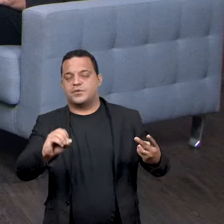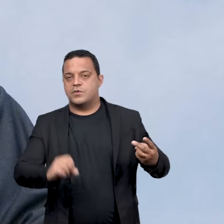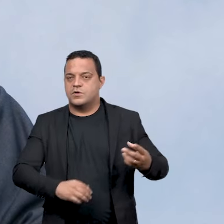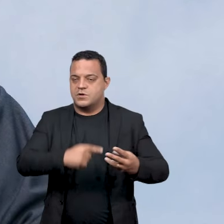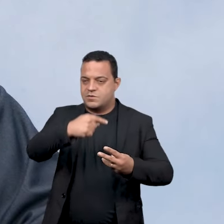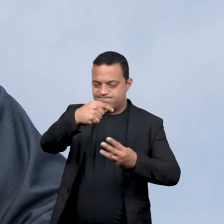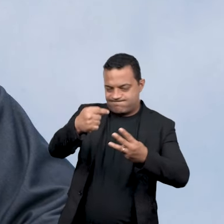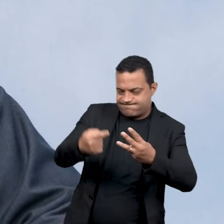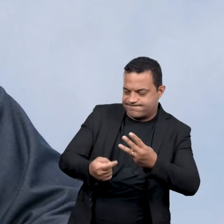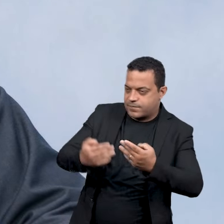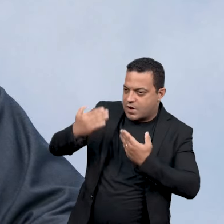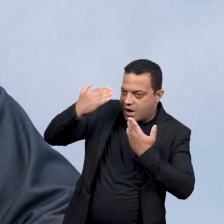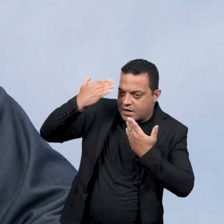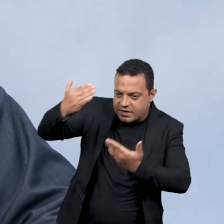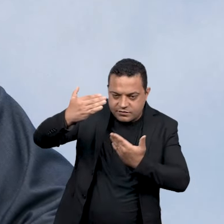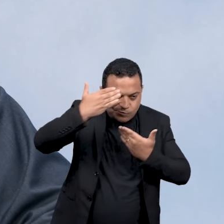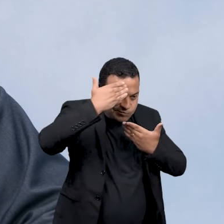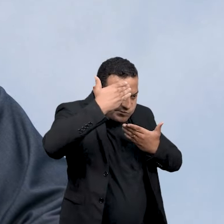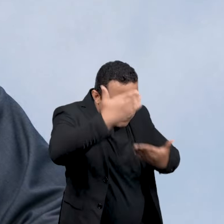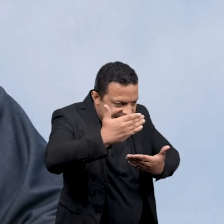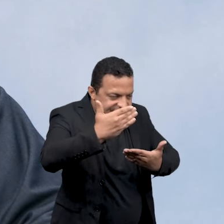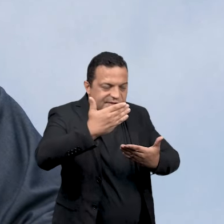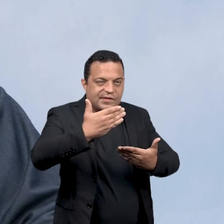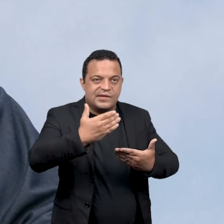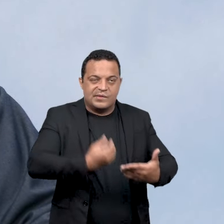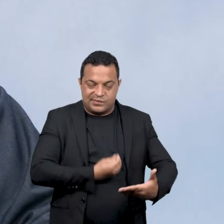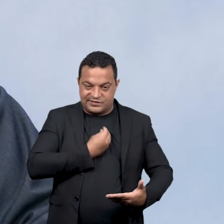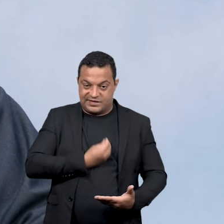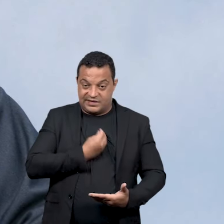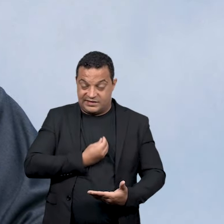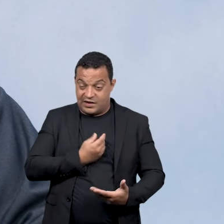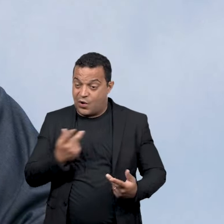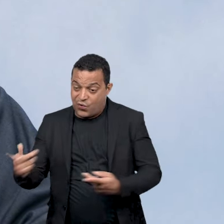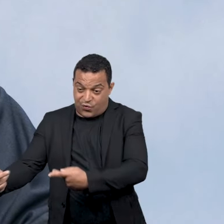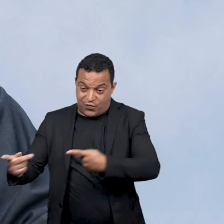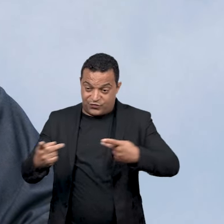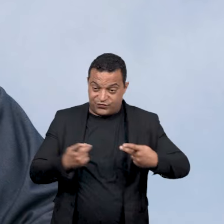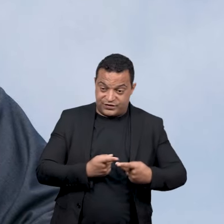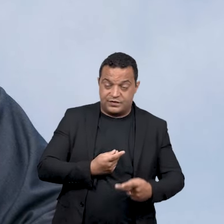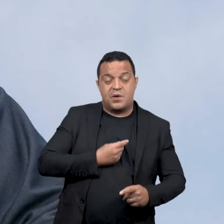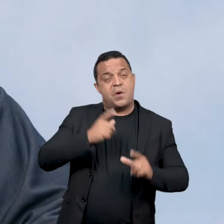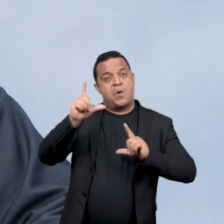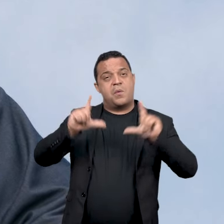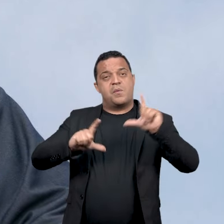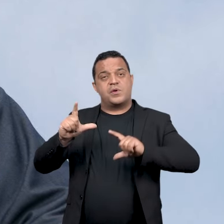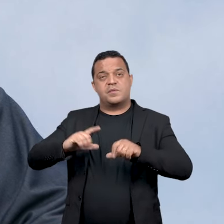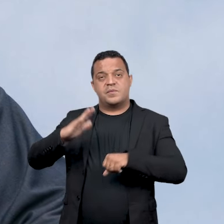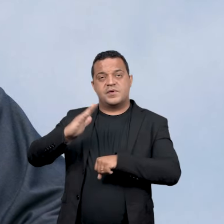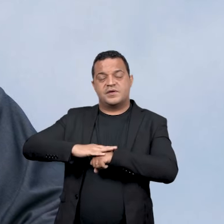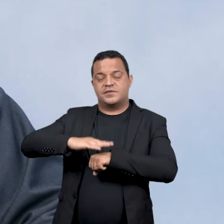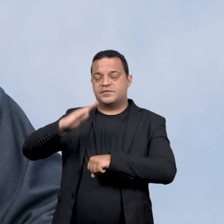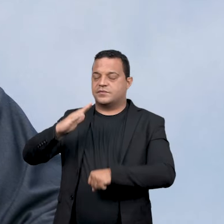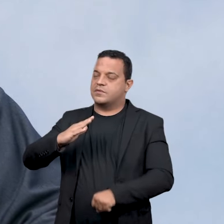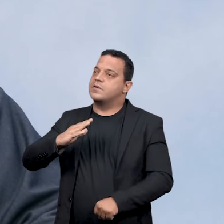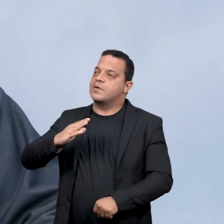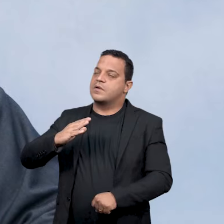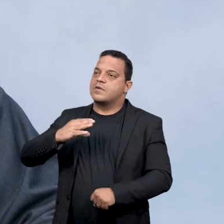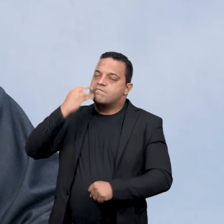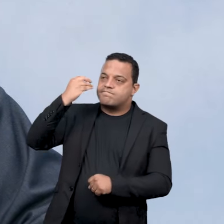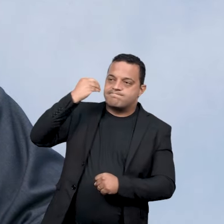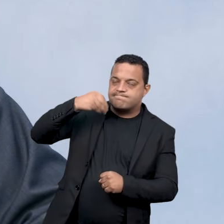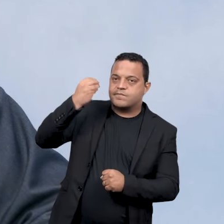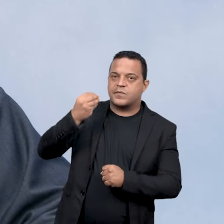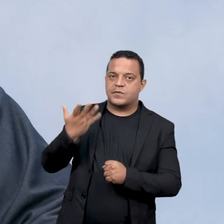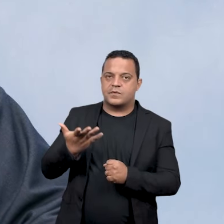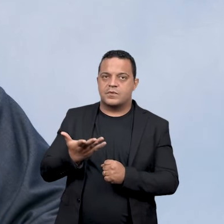participação. Pastor Abel, Pastor Winston, agradeço aqui o convite, a alegria de poder participar com os irmãos aqui deste programa, assim